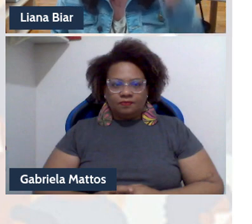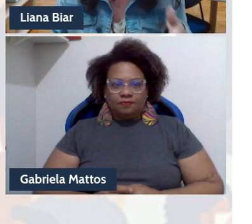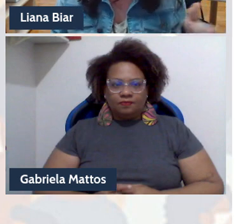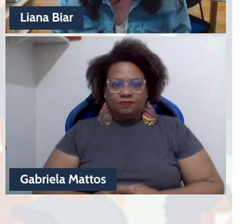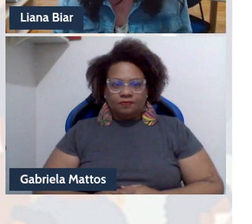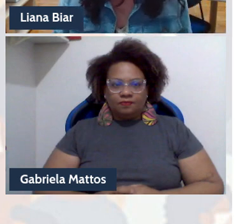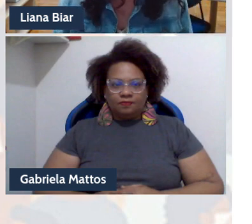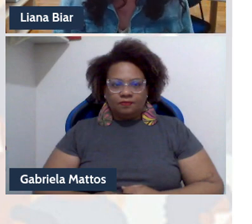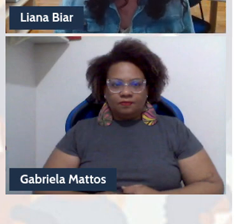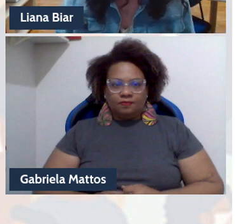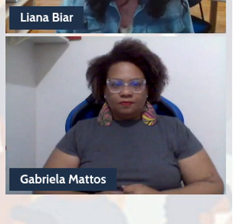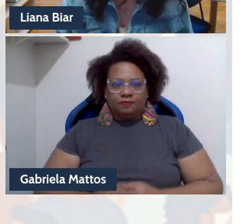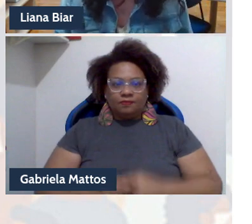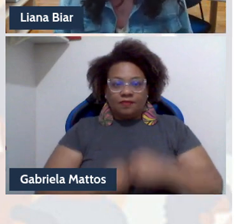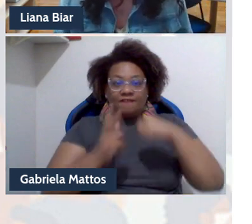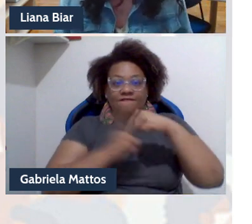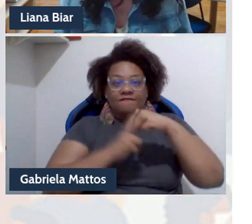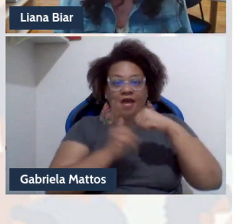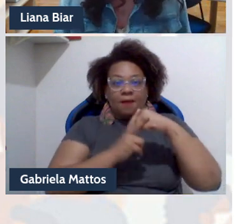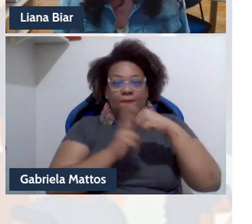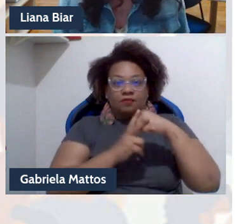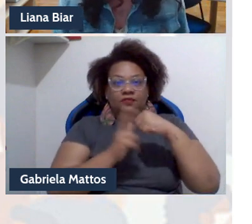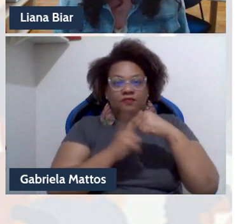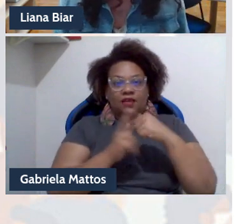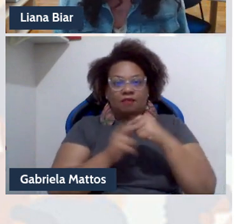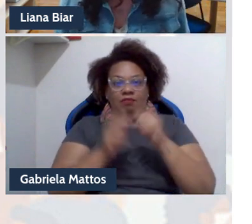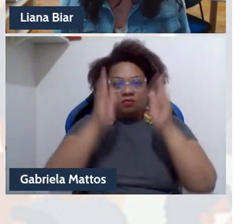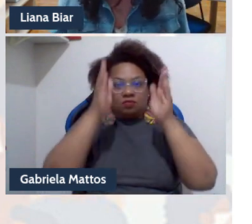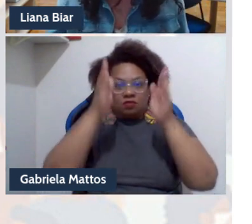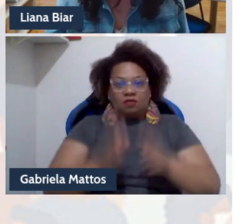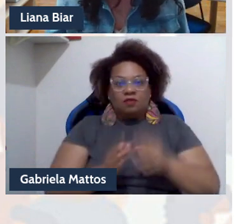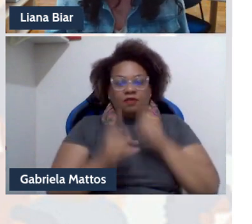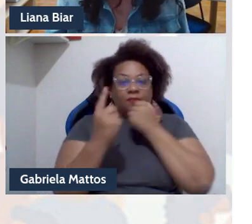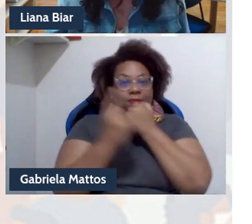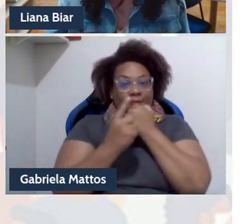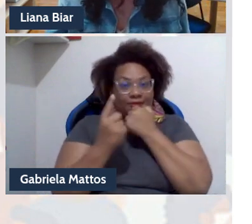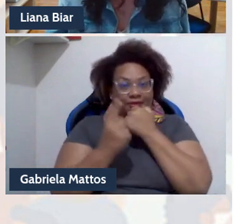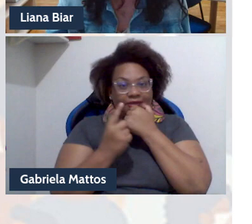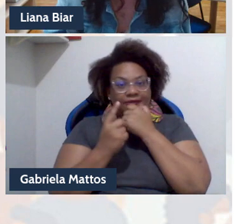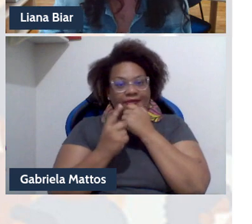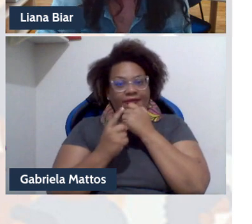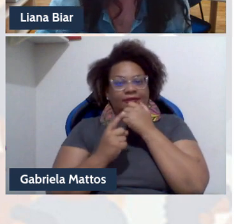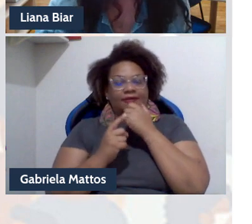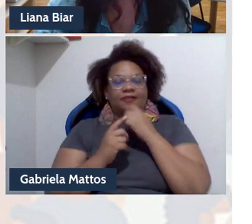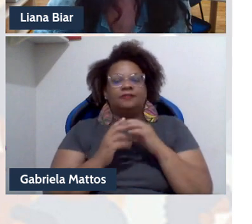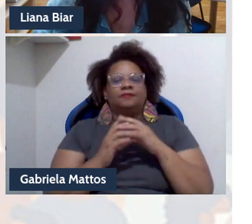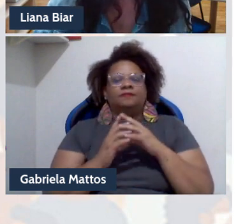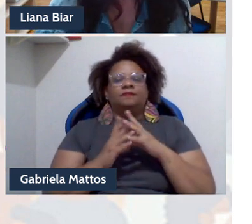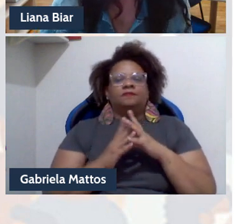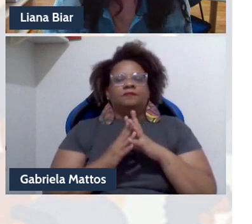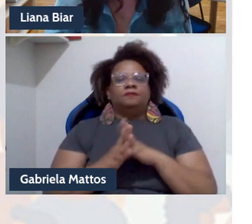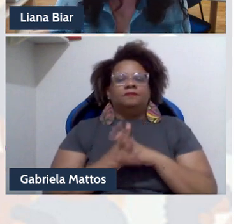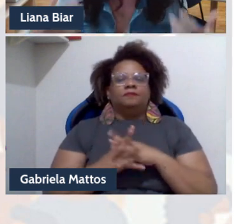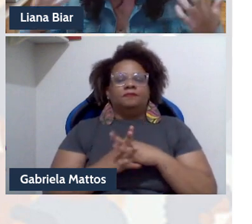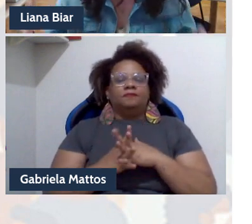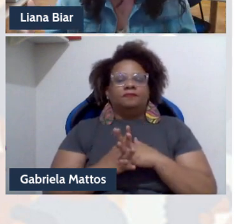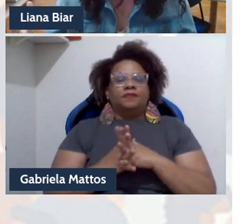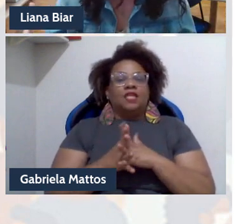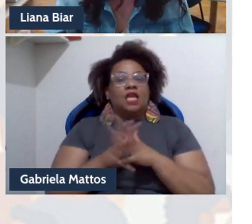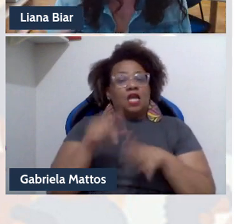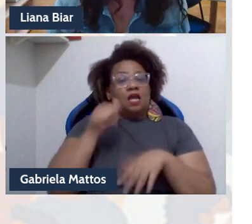Os verbos, né, da primeira coluna são os verbos em que a Silvia é